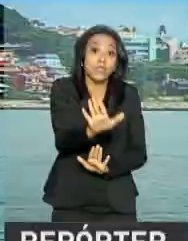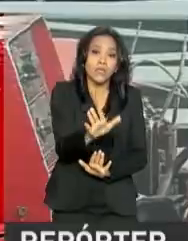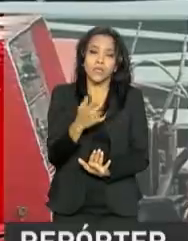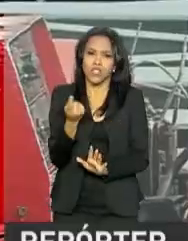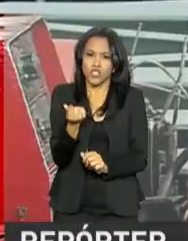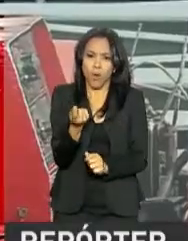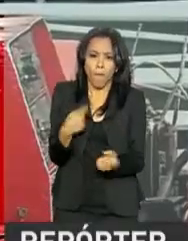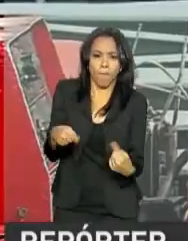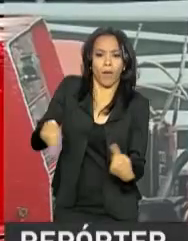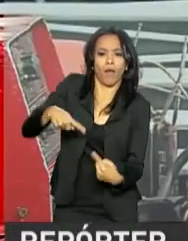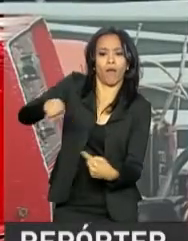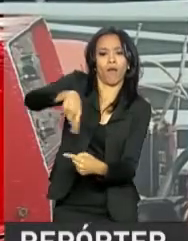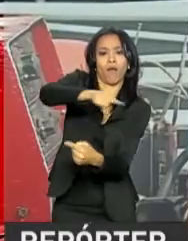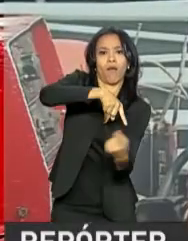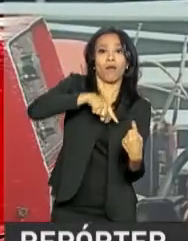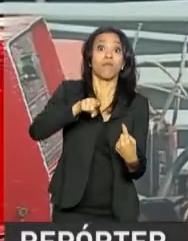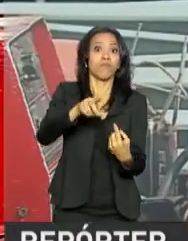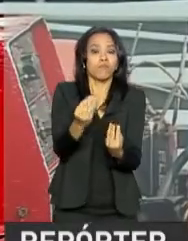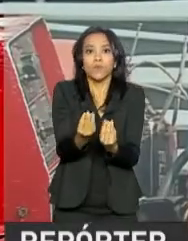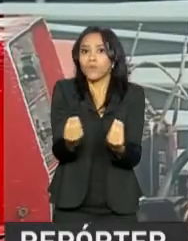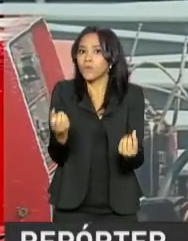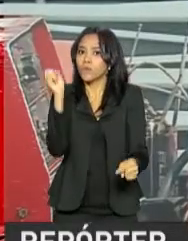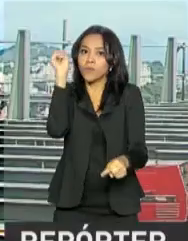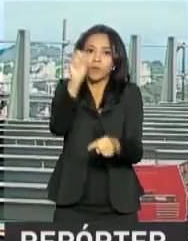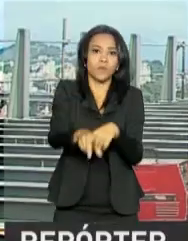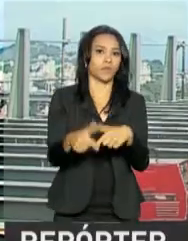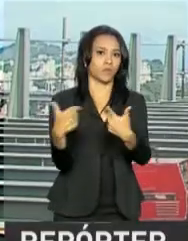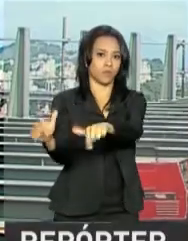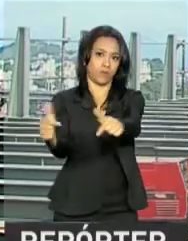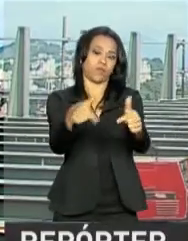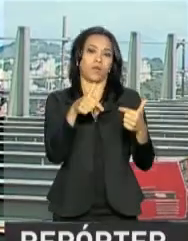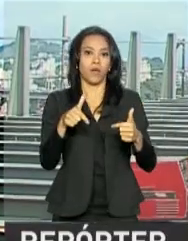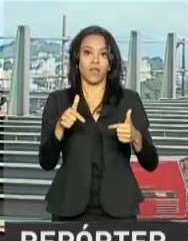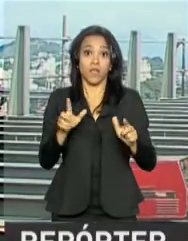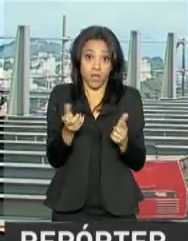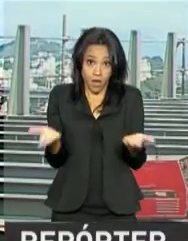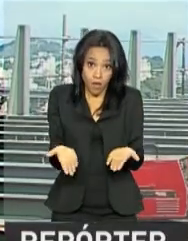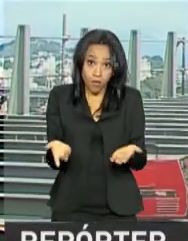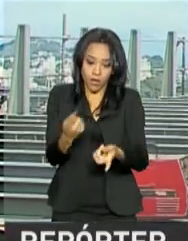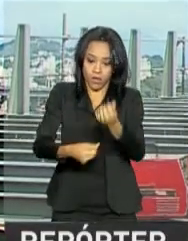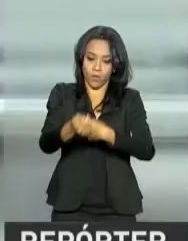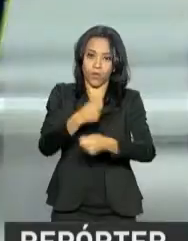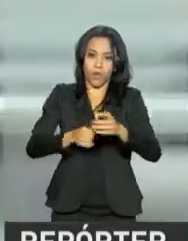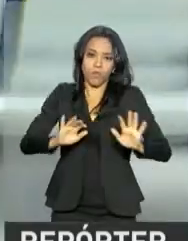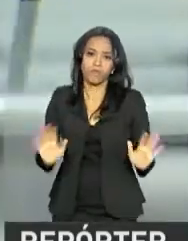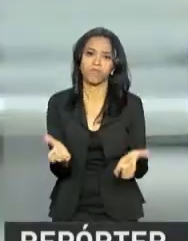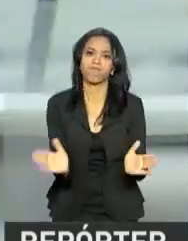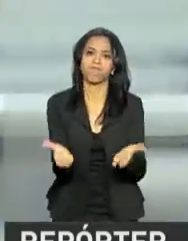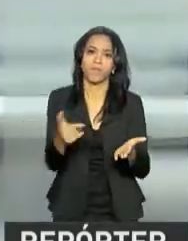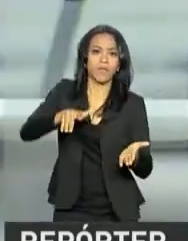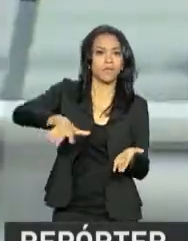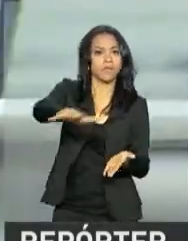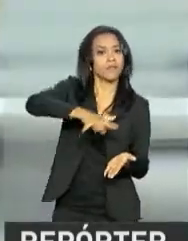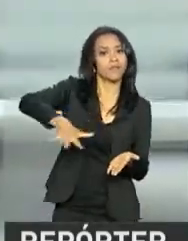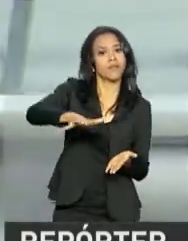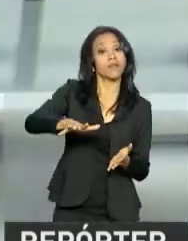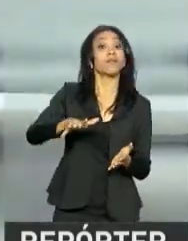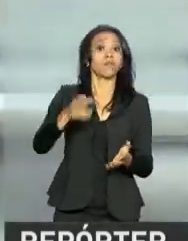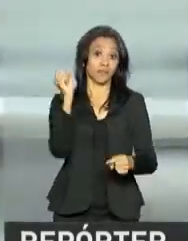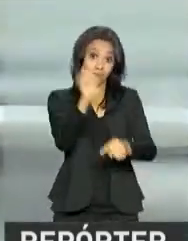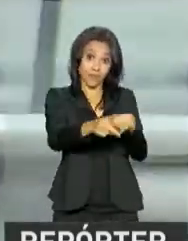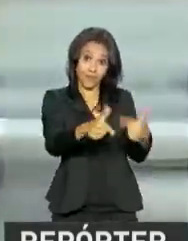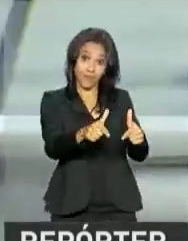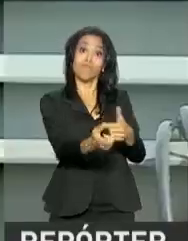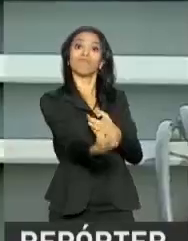negócio a construção civil gera muitos empregos e com o reaquecimento da economia brasileira e do setor os empregos estão